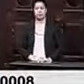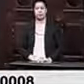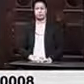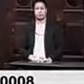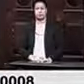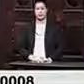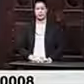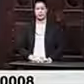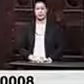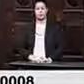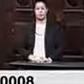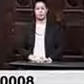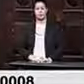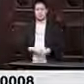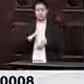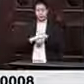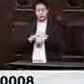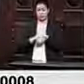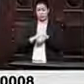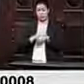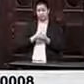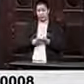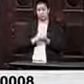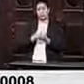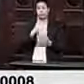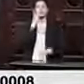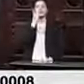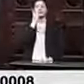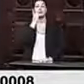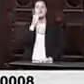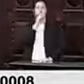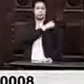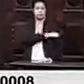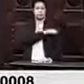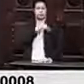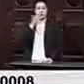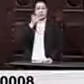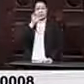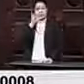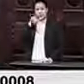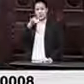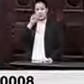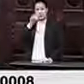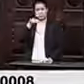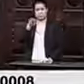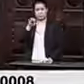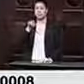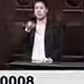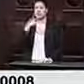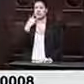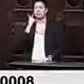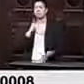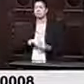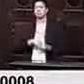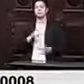falar da iniciativa da deputada enfermeira Rejane. Ela muito bem